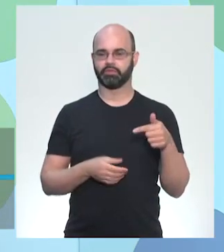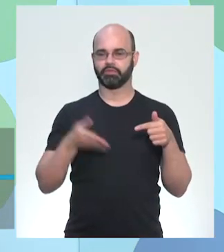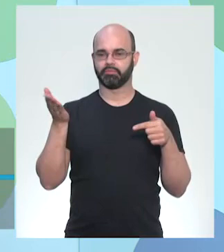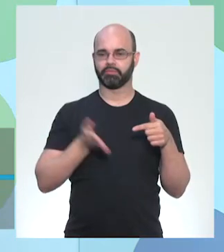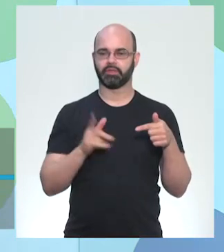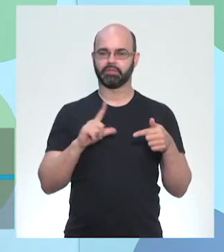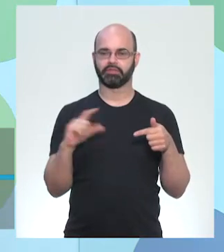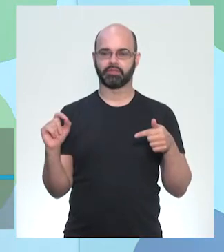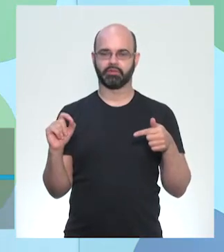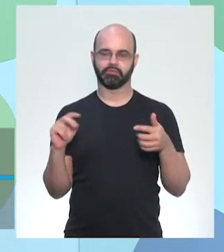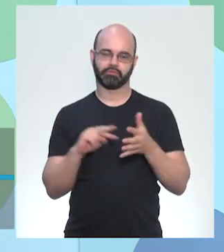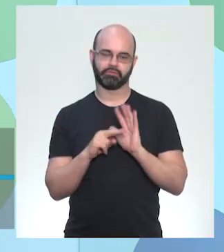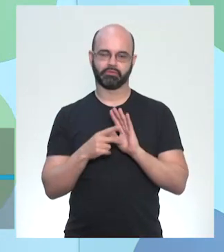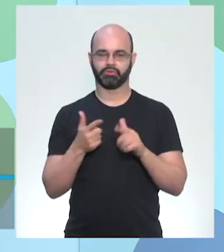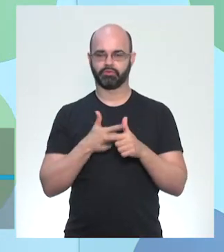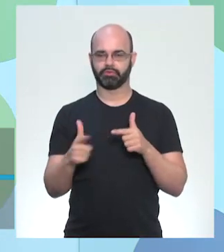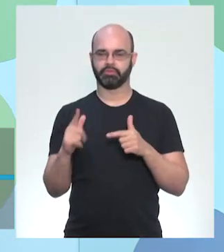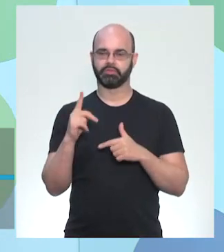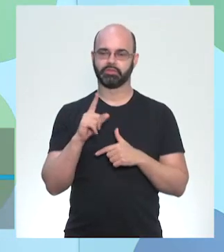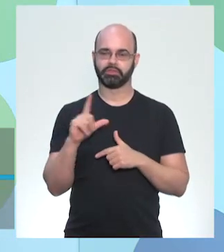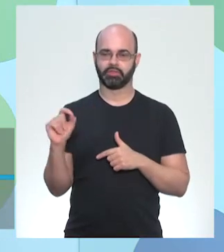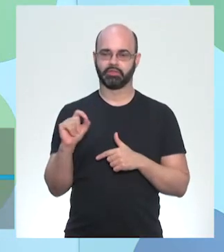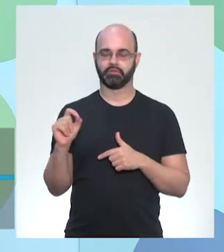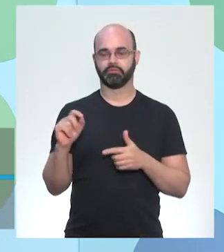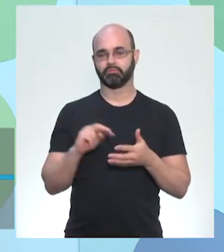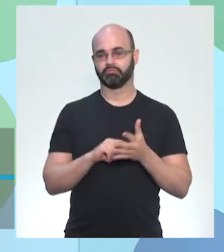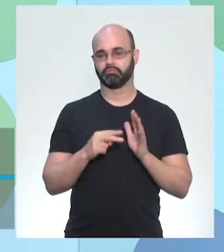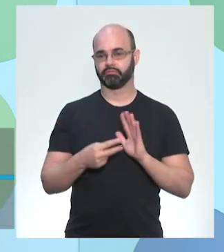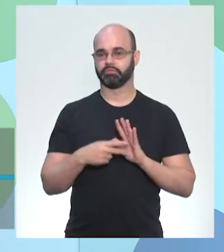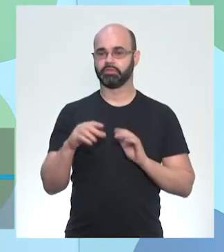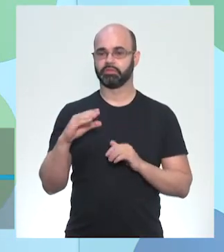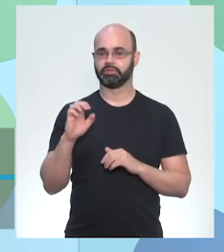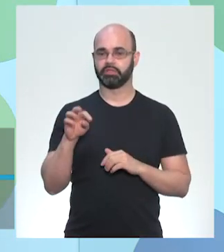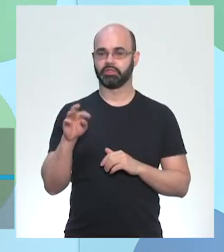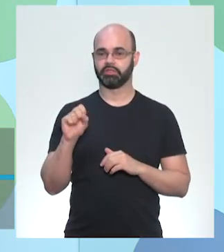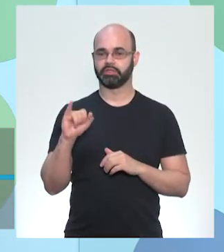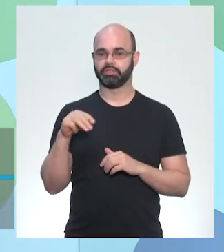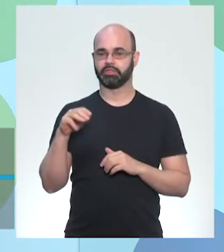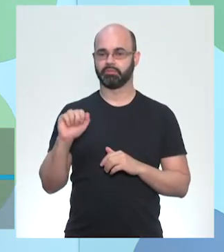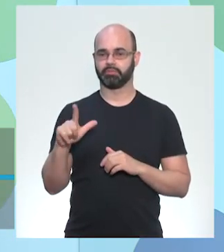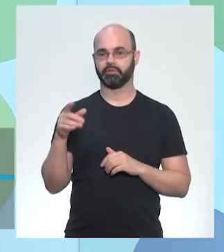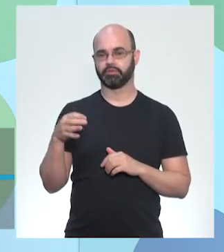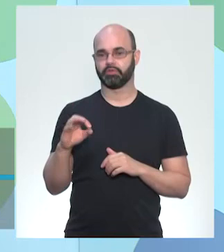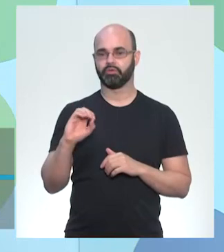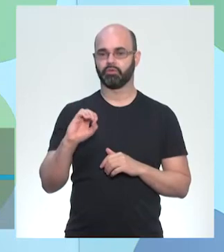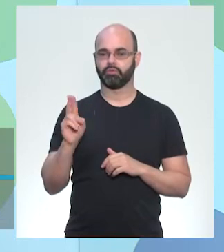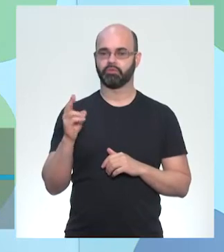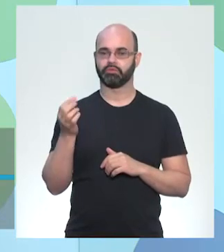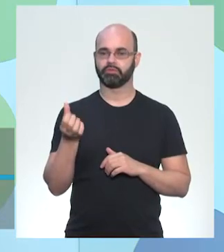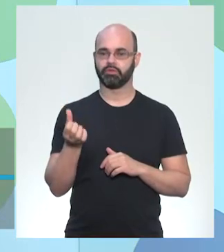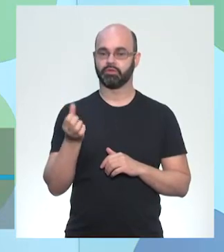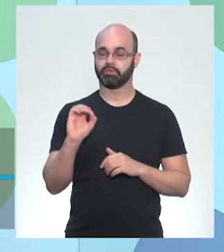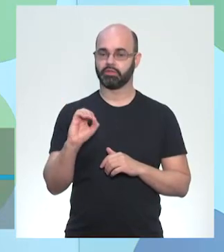64,7/100, Vivi, ou seja, dividido por 100, é a representação centesimal, ou